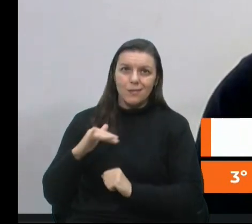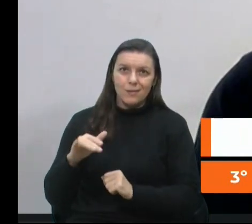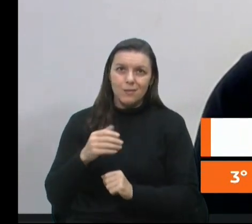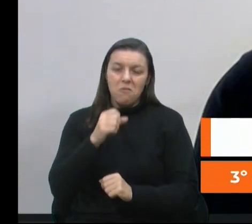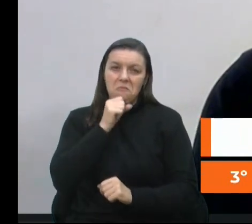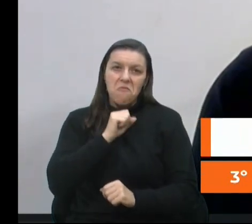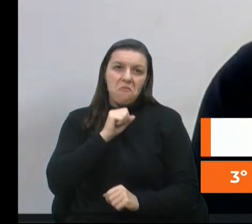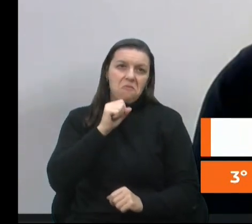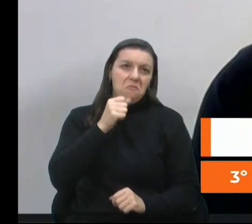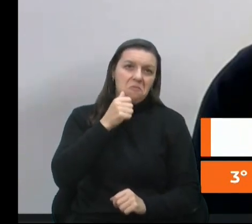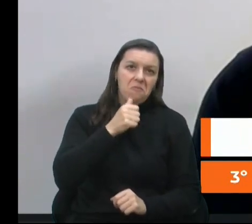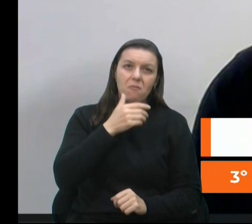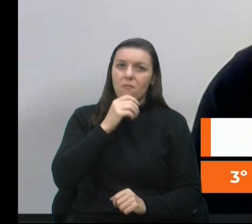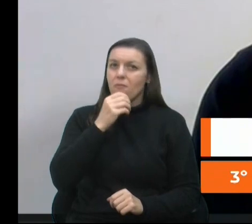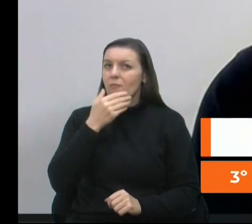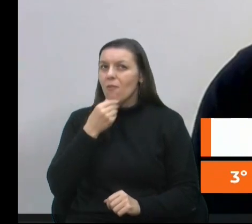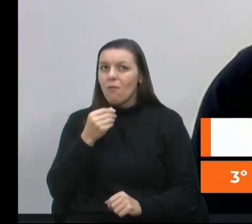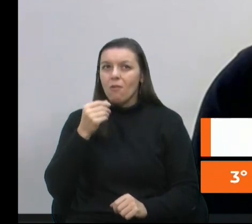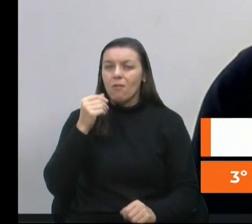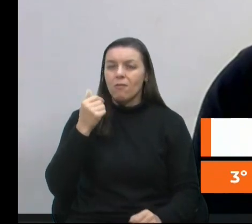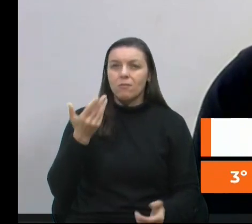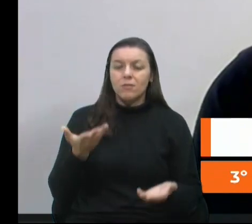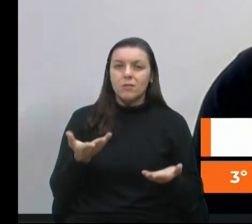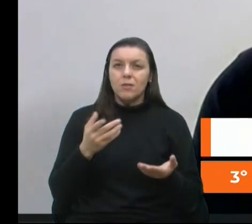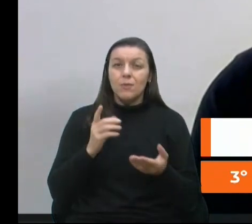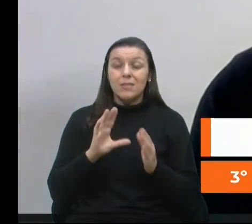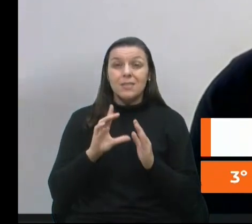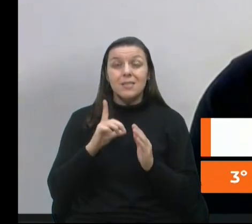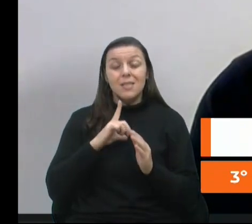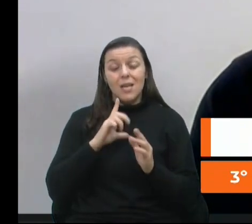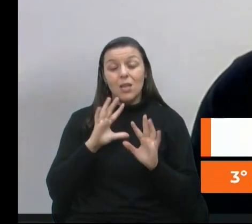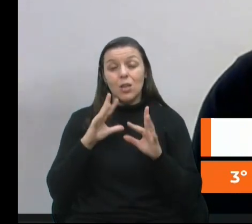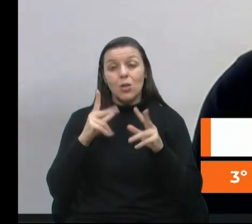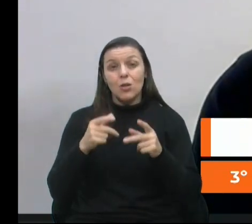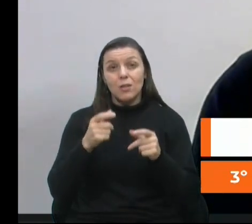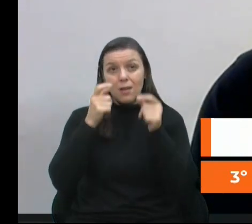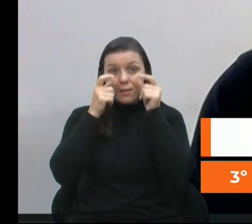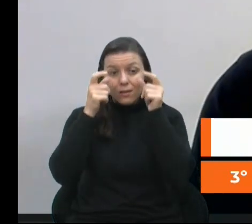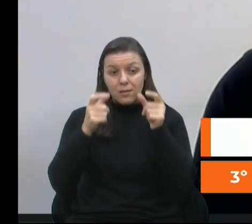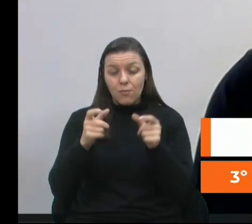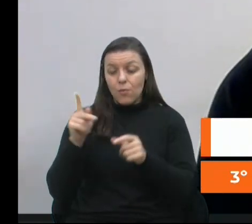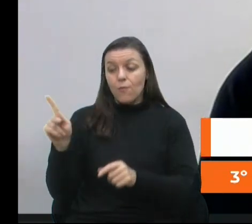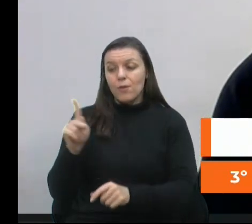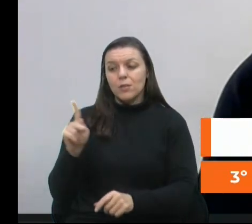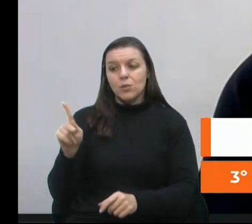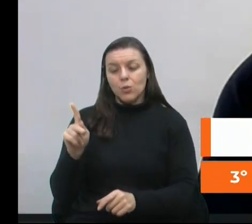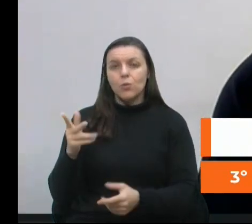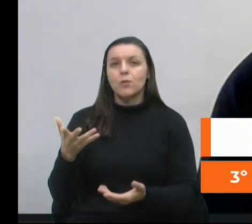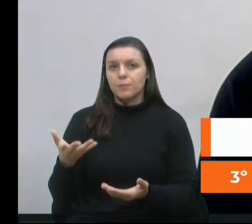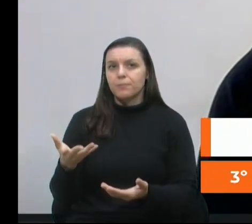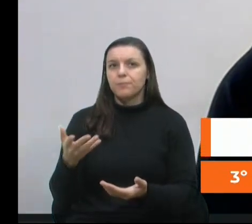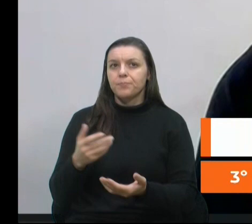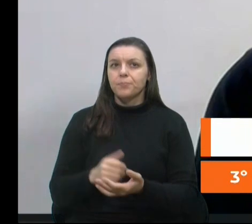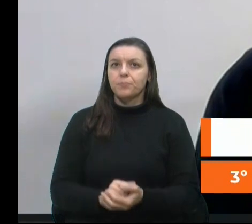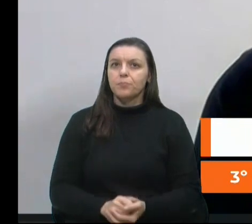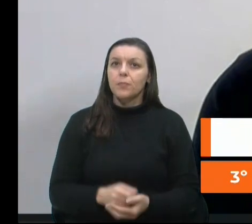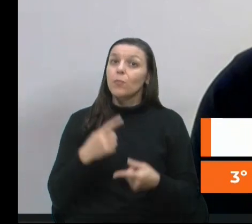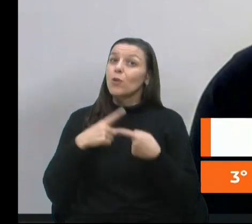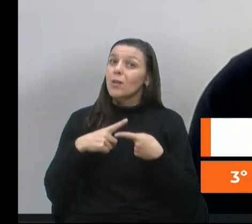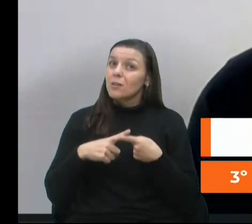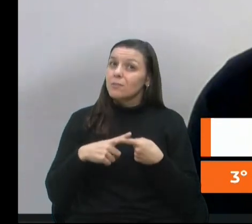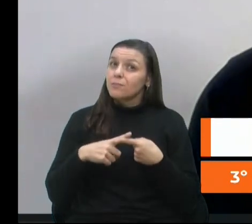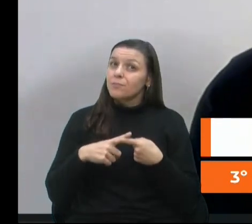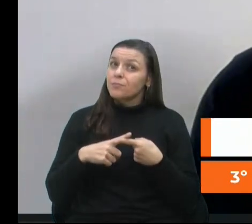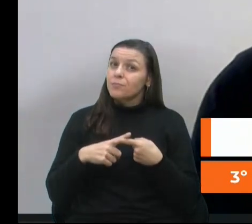vô, vó, mas tem também toda a atenção voltada para o professor ou professora.